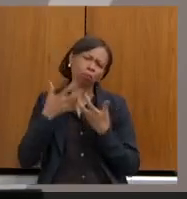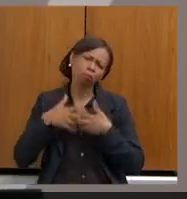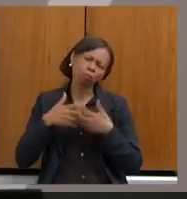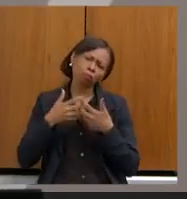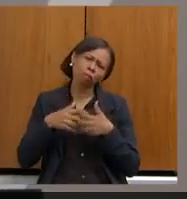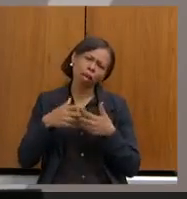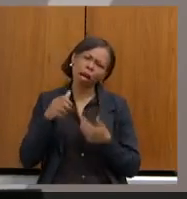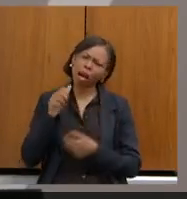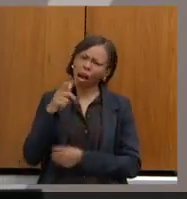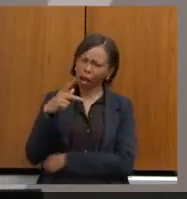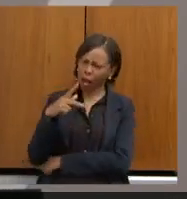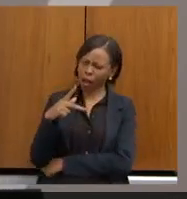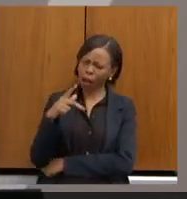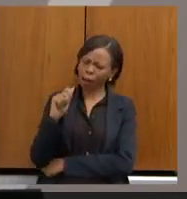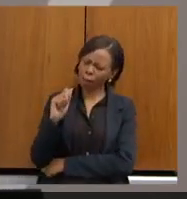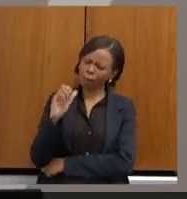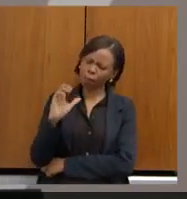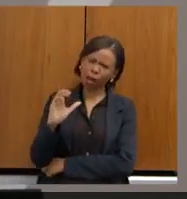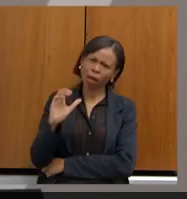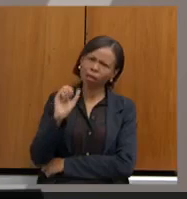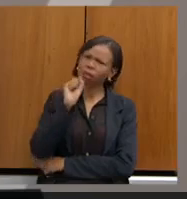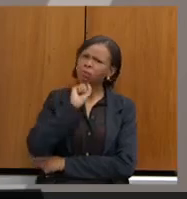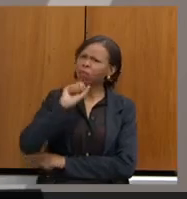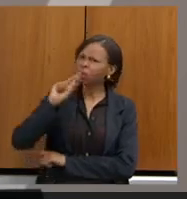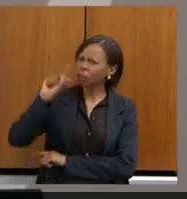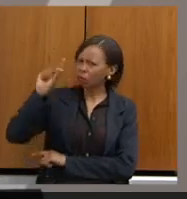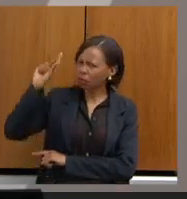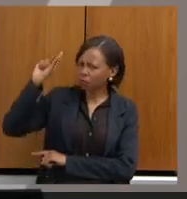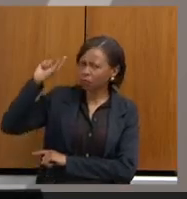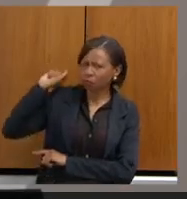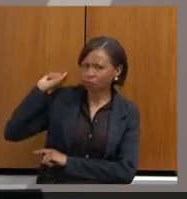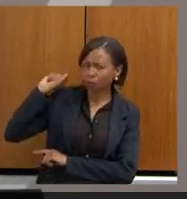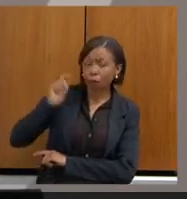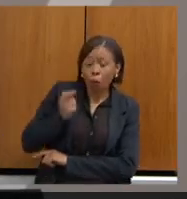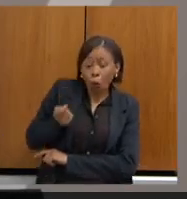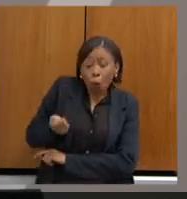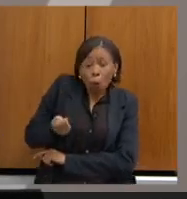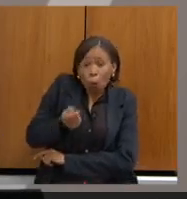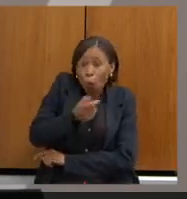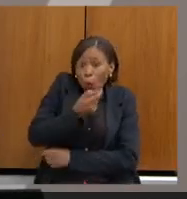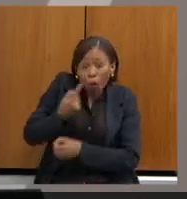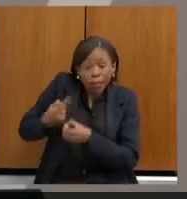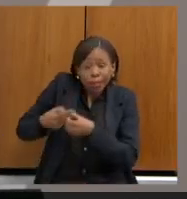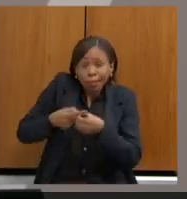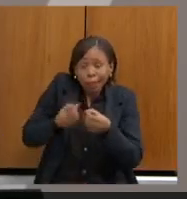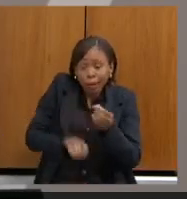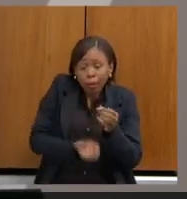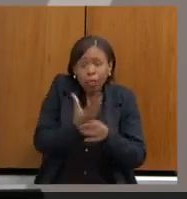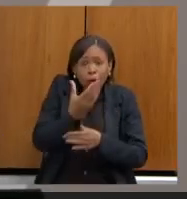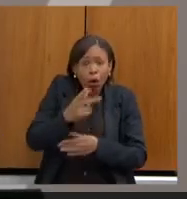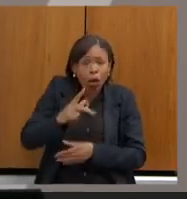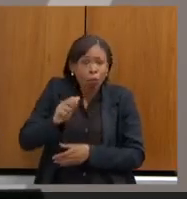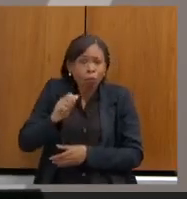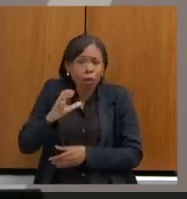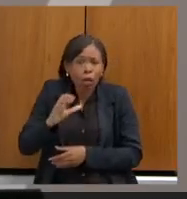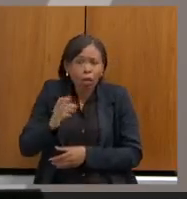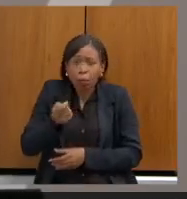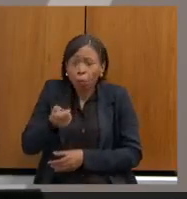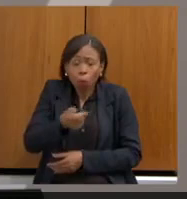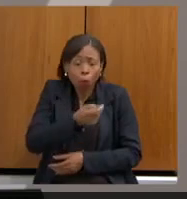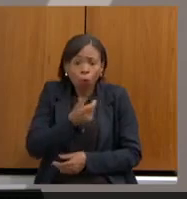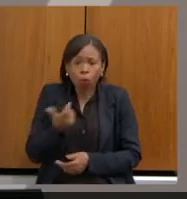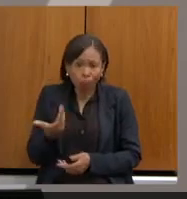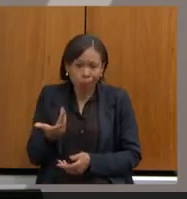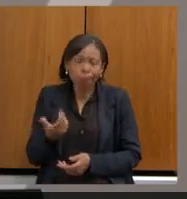apague não é coisa de hoje já faz tempo e poucas cidades conseguirem instalar para os números econômicos